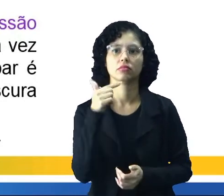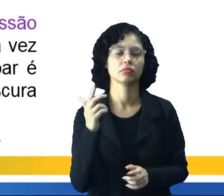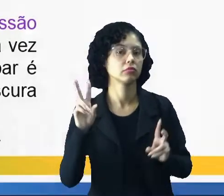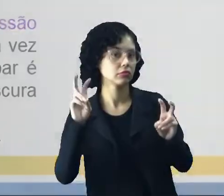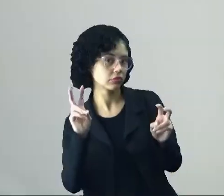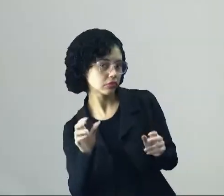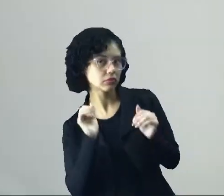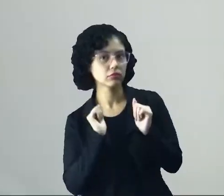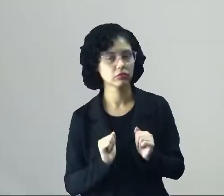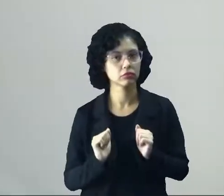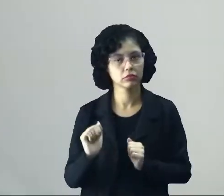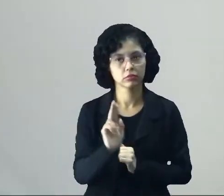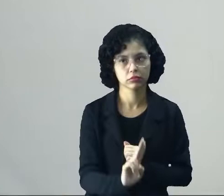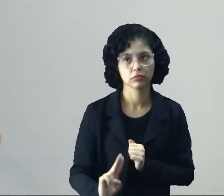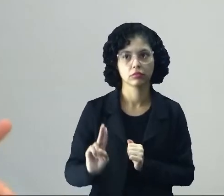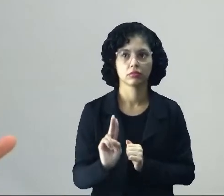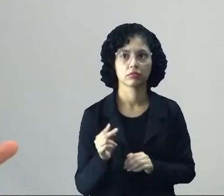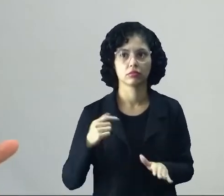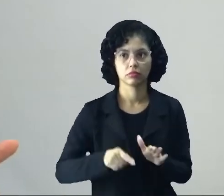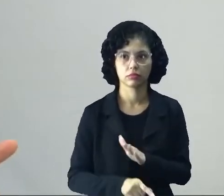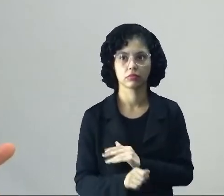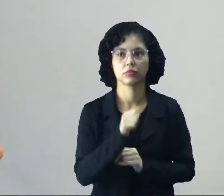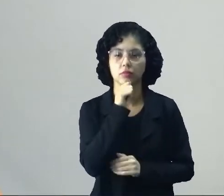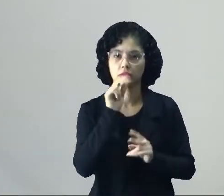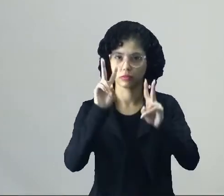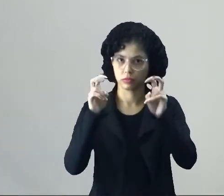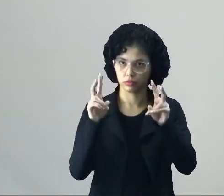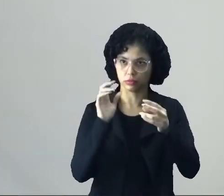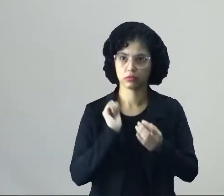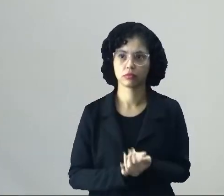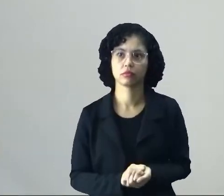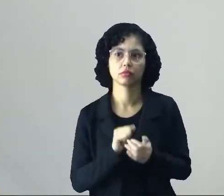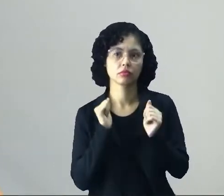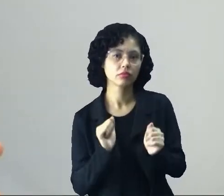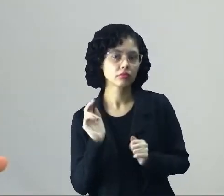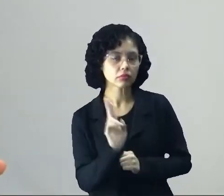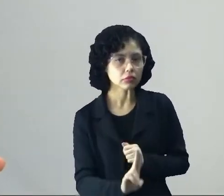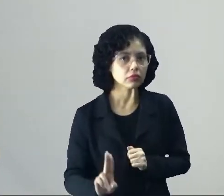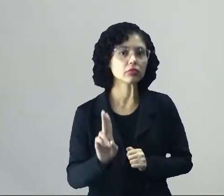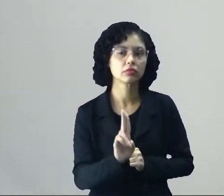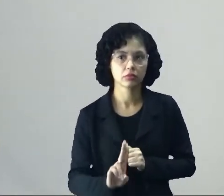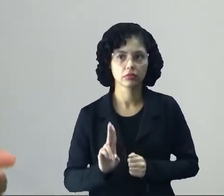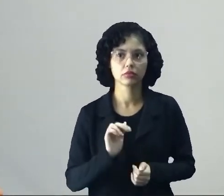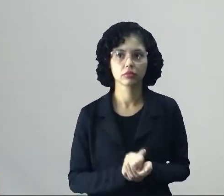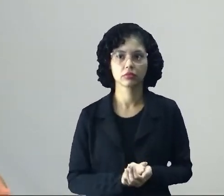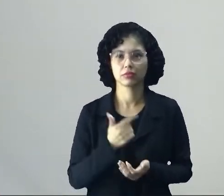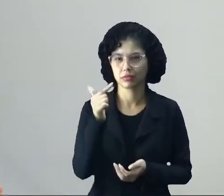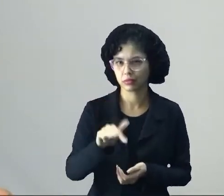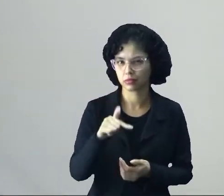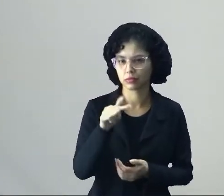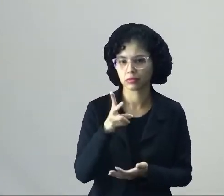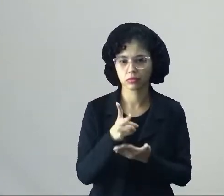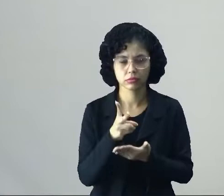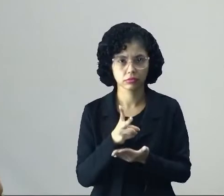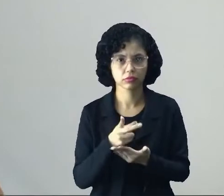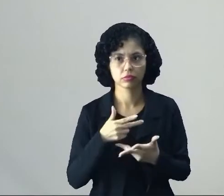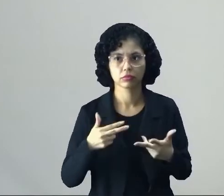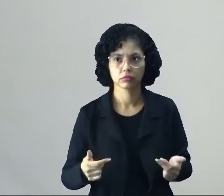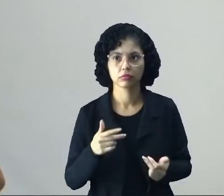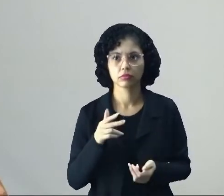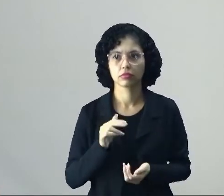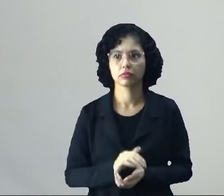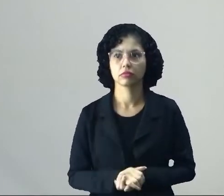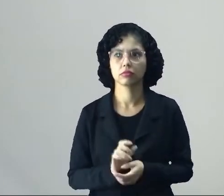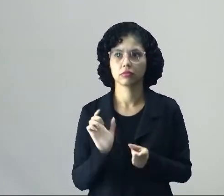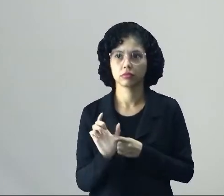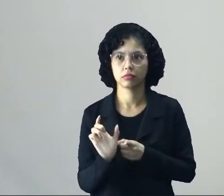outros termos, né, dentro desse tema, daquela redação, que ele poderia ter utilizado para não ficar repetindo sempre a